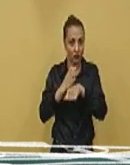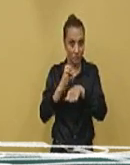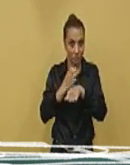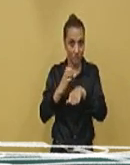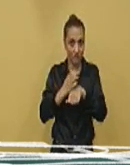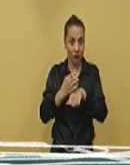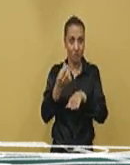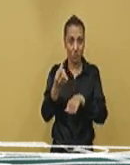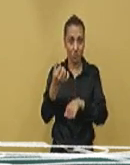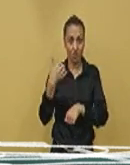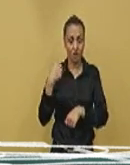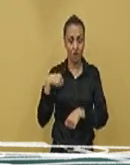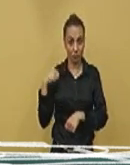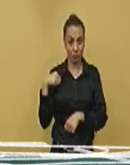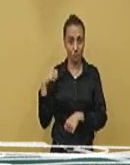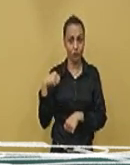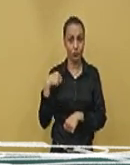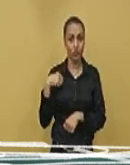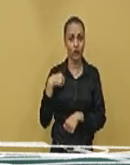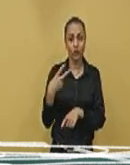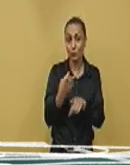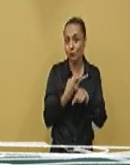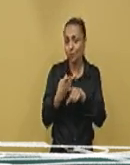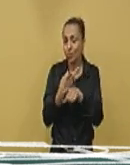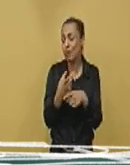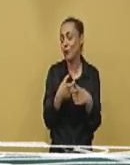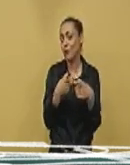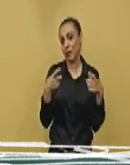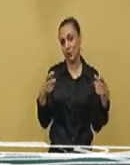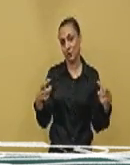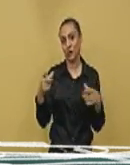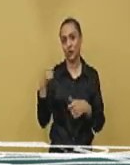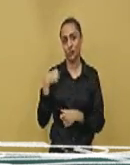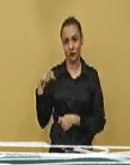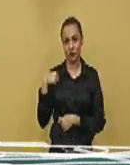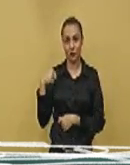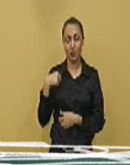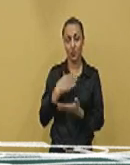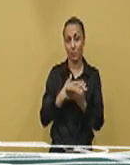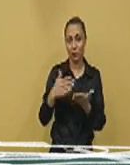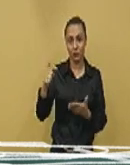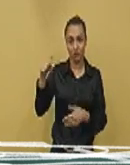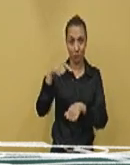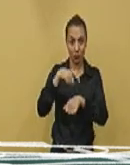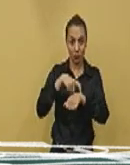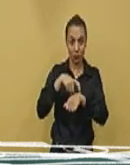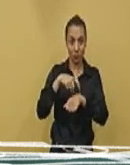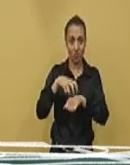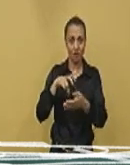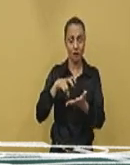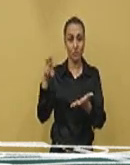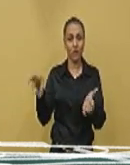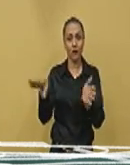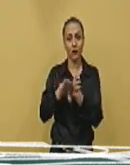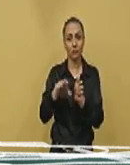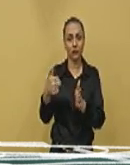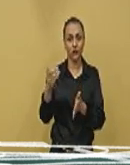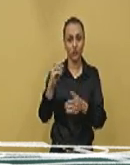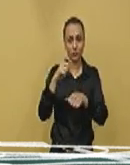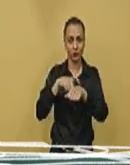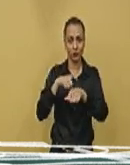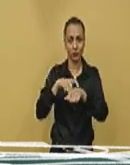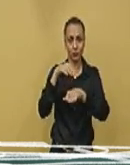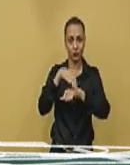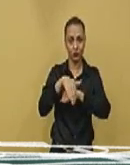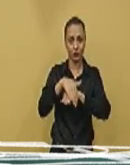de estagiários para essas bolsas foi muito grande. E ela vai funcionar das 7 da manhã às 10 da noite. Isso já é um espaço